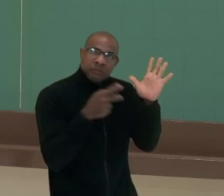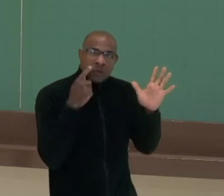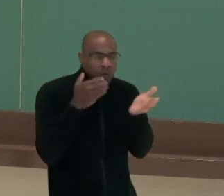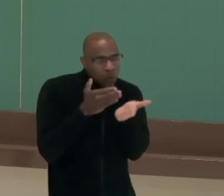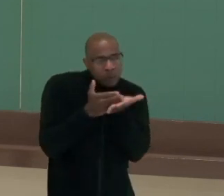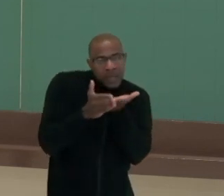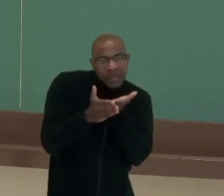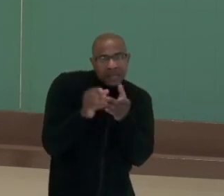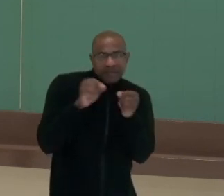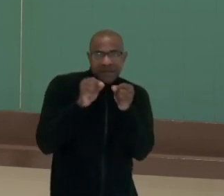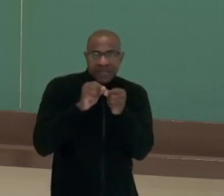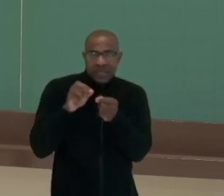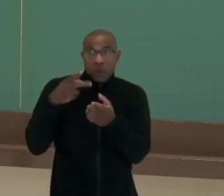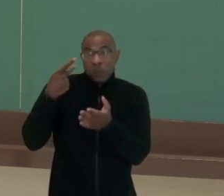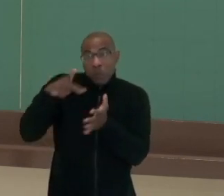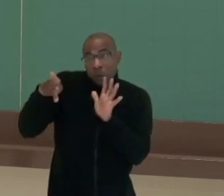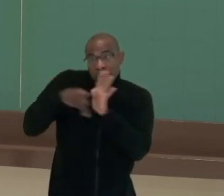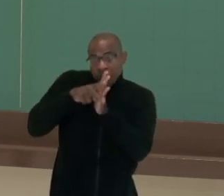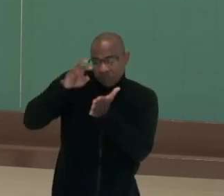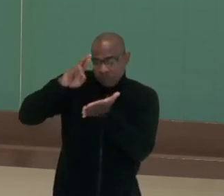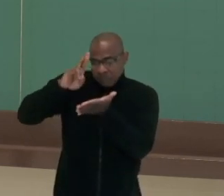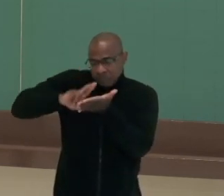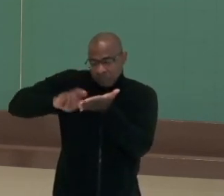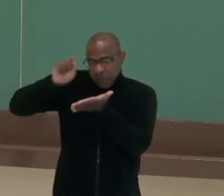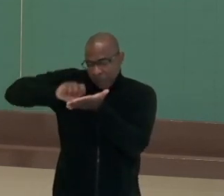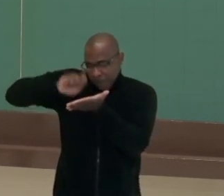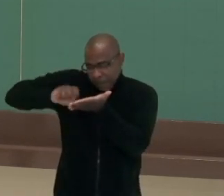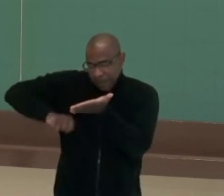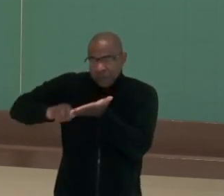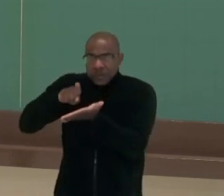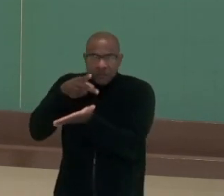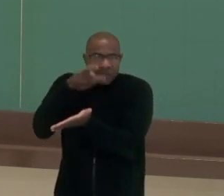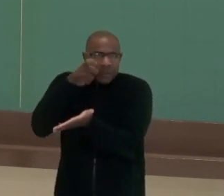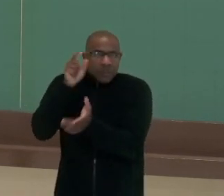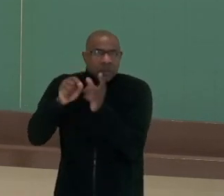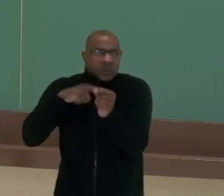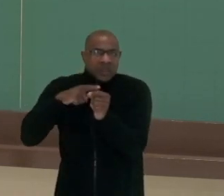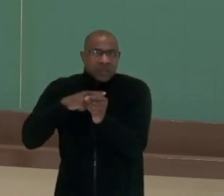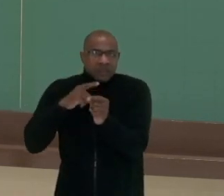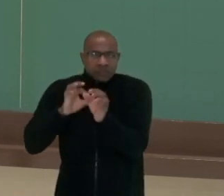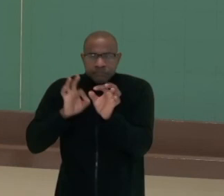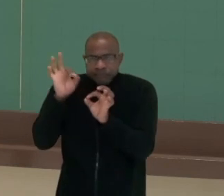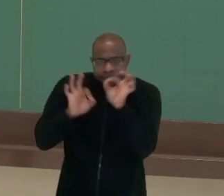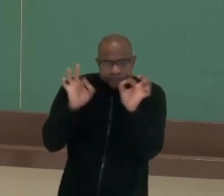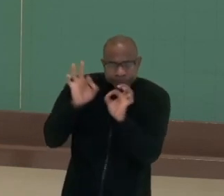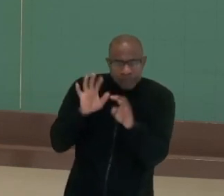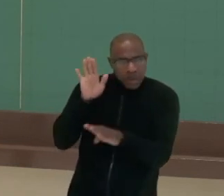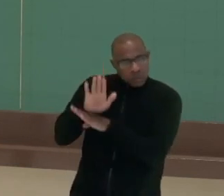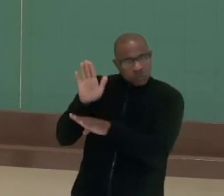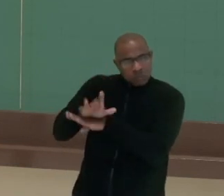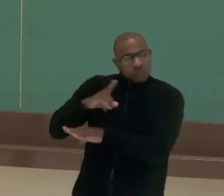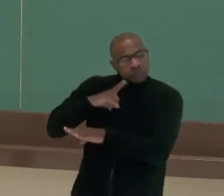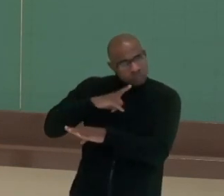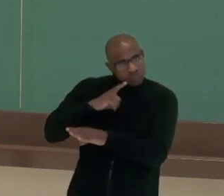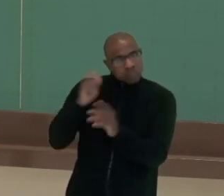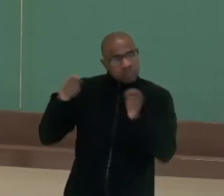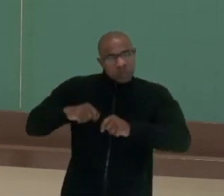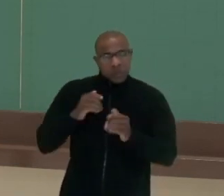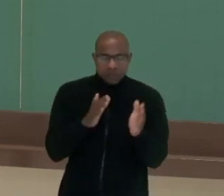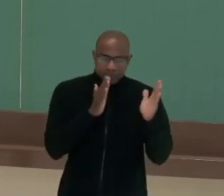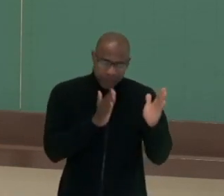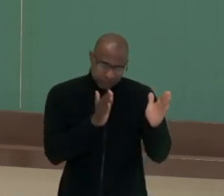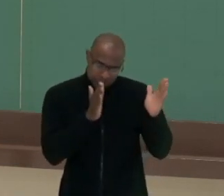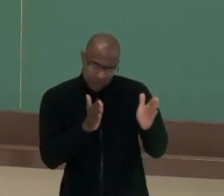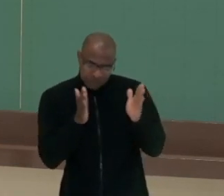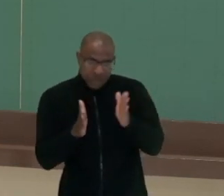começa a produzir o seu texto, você vai verificar que ela tem um corretor aí para te ajudar e você pode ir indo passo a